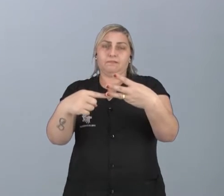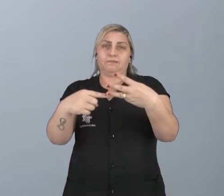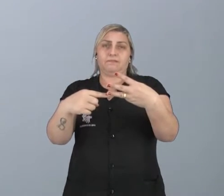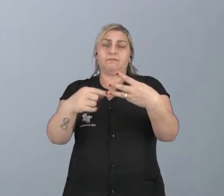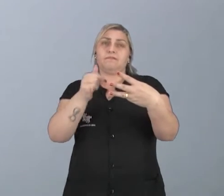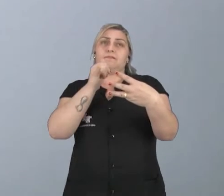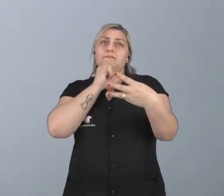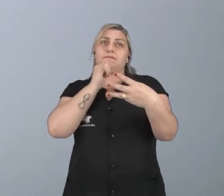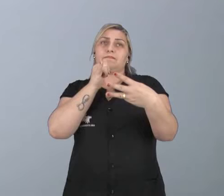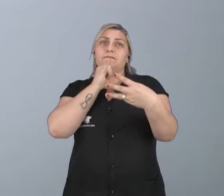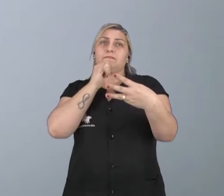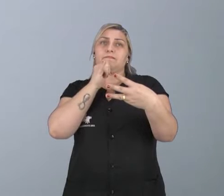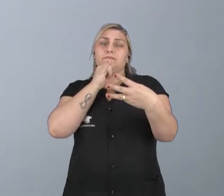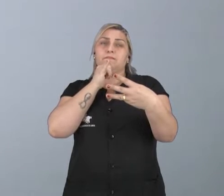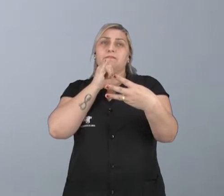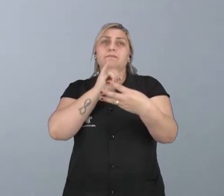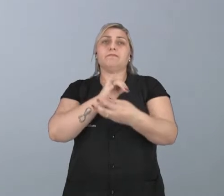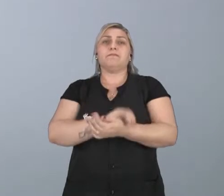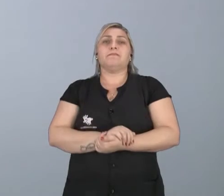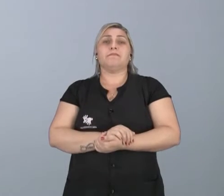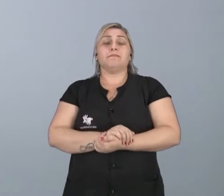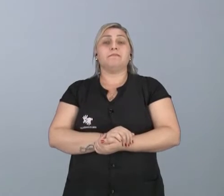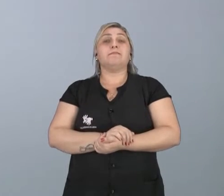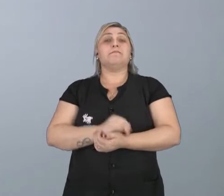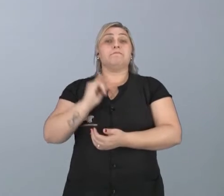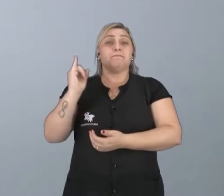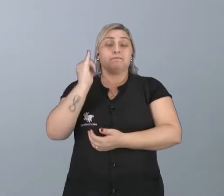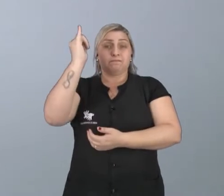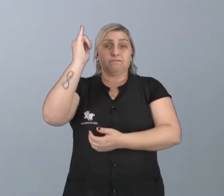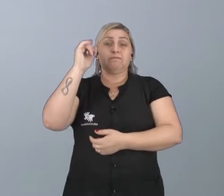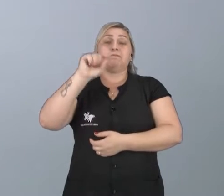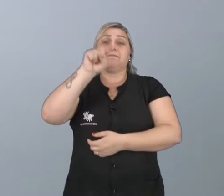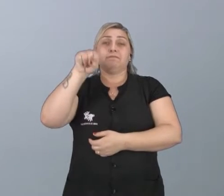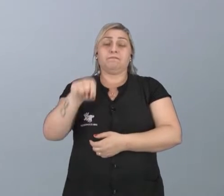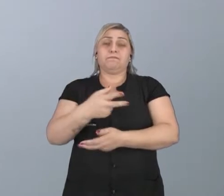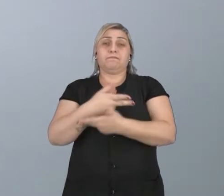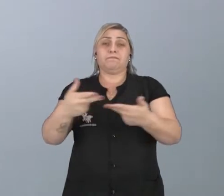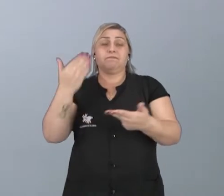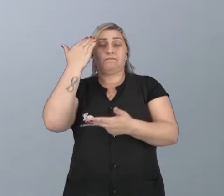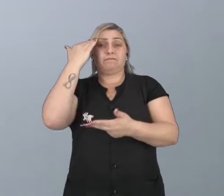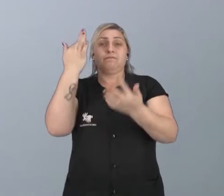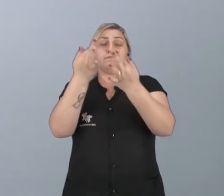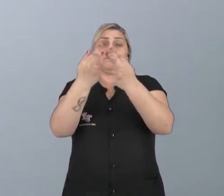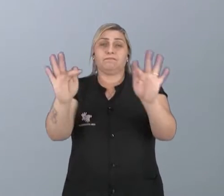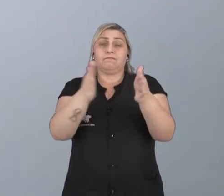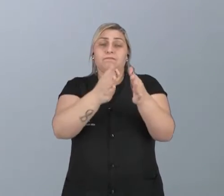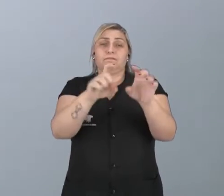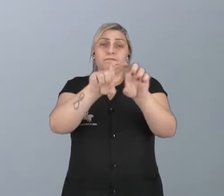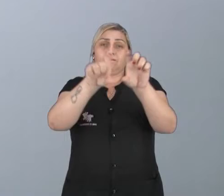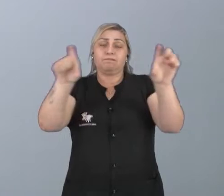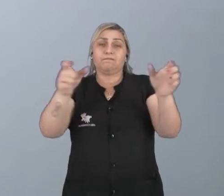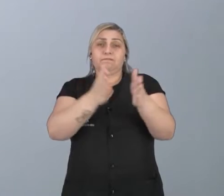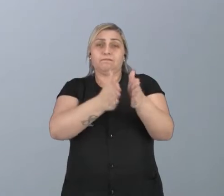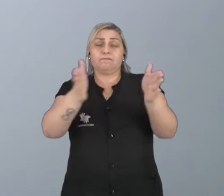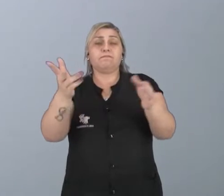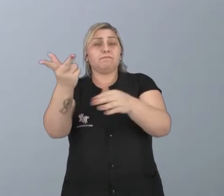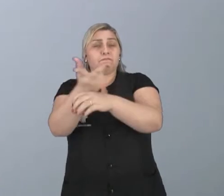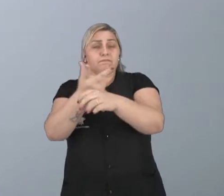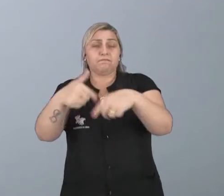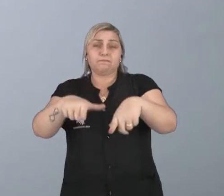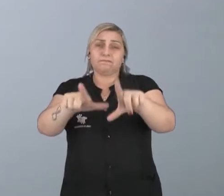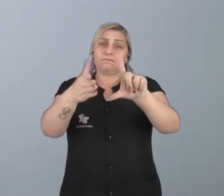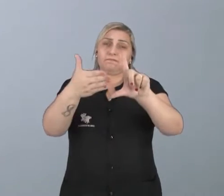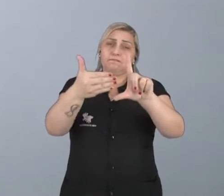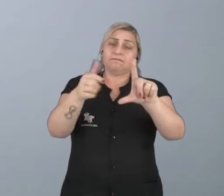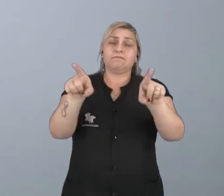exemplos. Sinais de pontuação também é um fator que é essencial para entender frase, oração e período. Busquem lá na